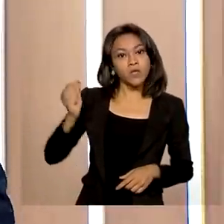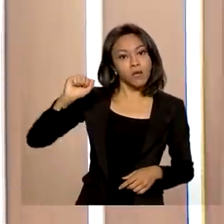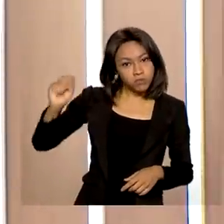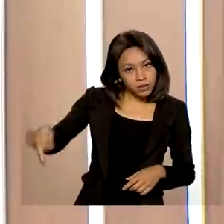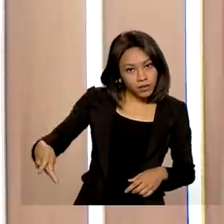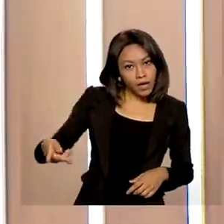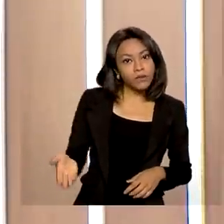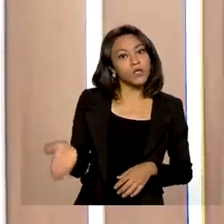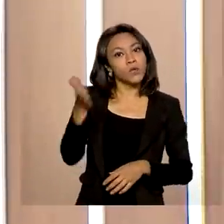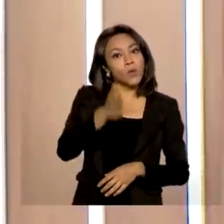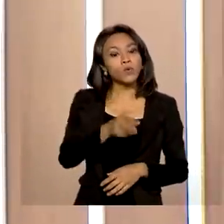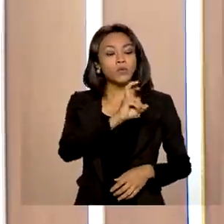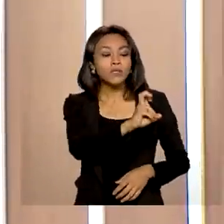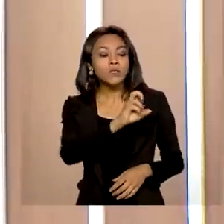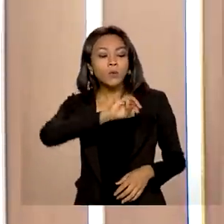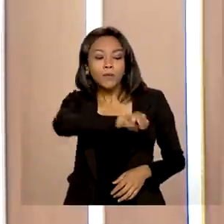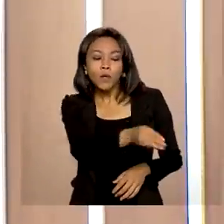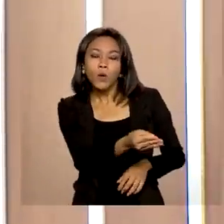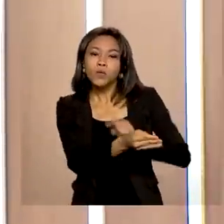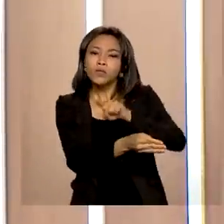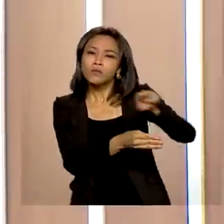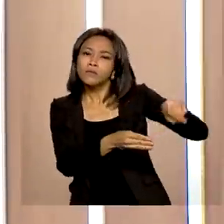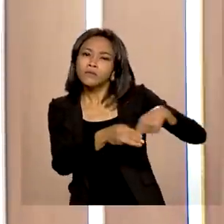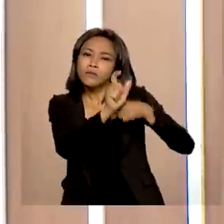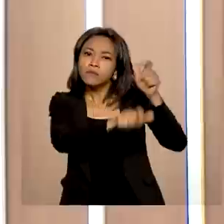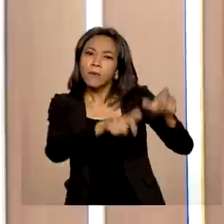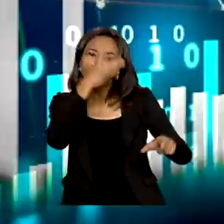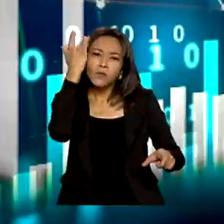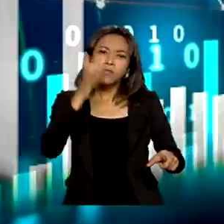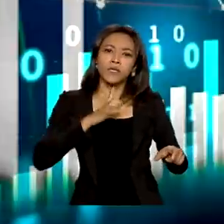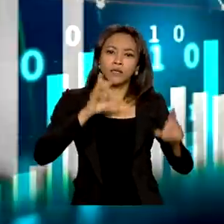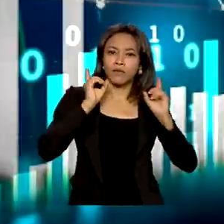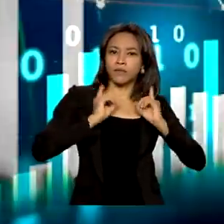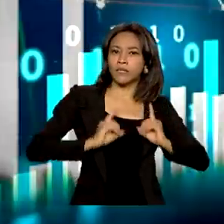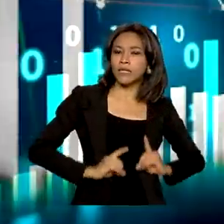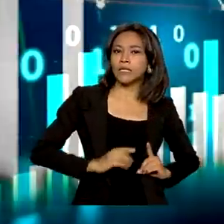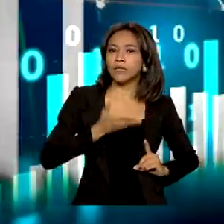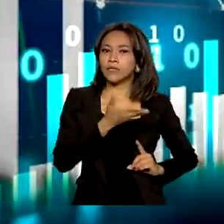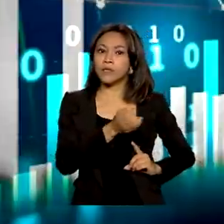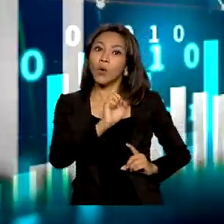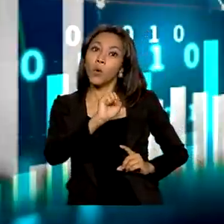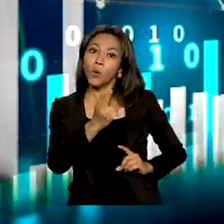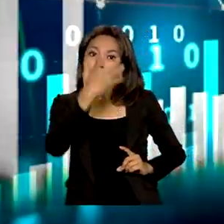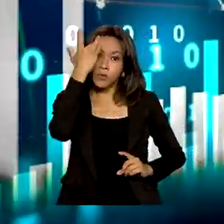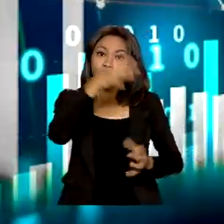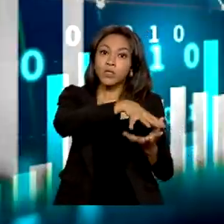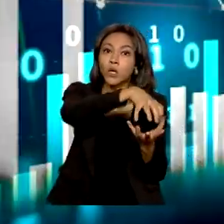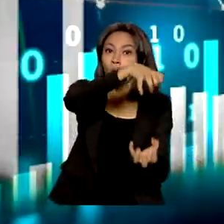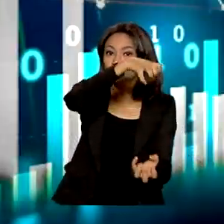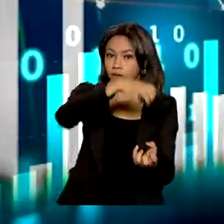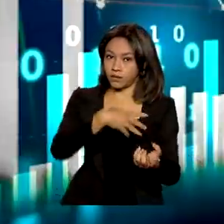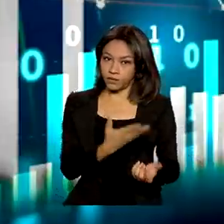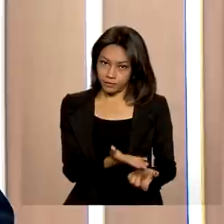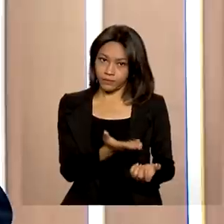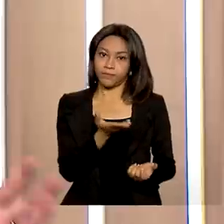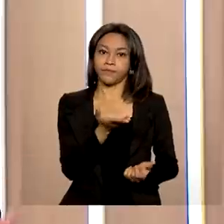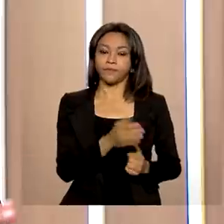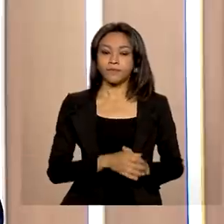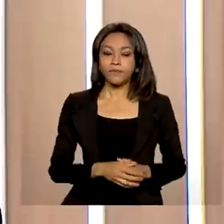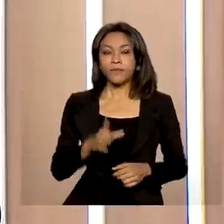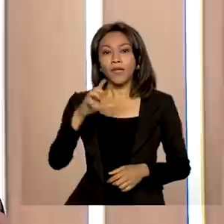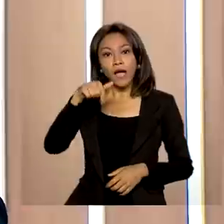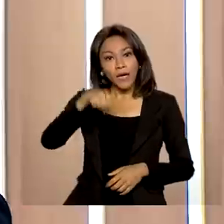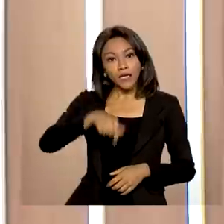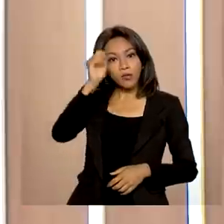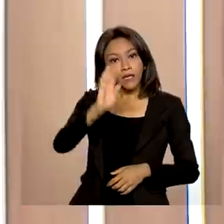Aposentados e os outros 5 milhões são ou pessoas com algum tipo de oi ou então idosos mais ou menos metade cada um deles